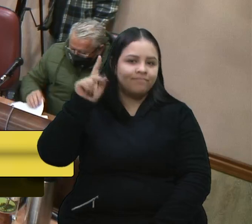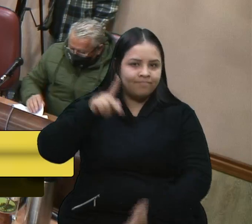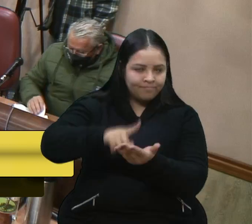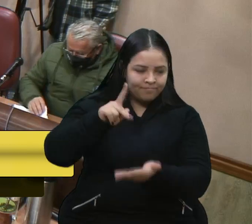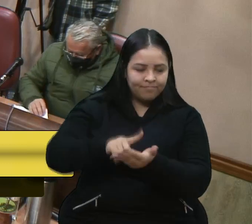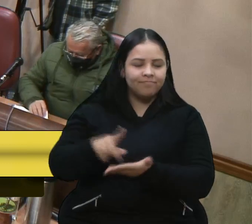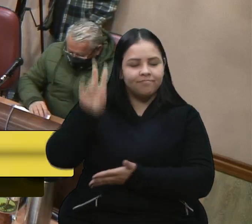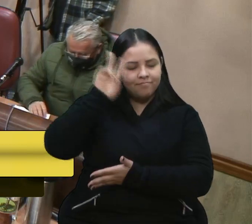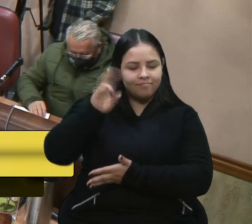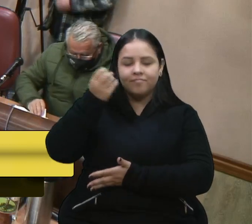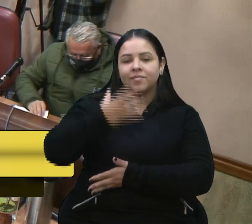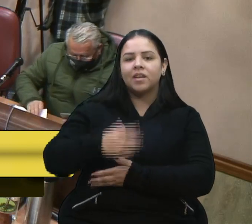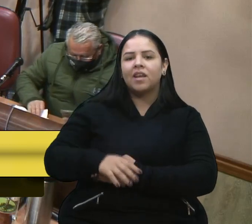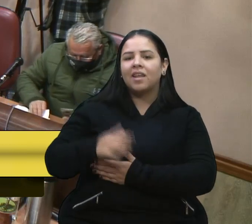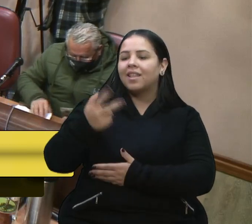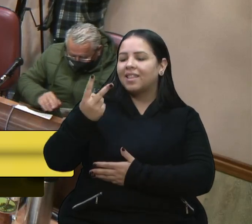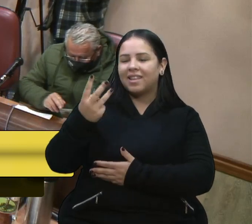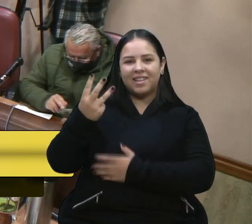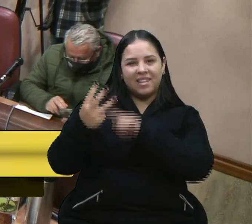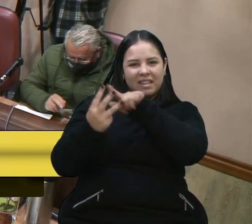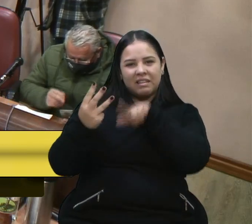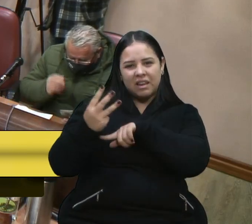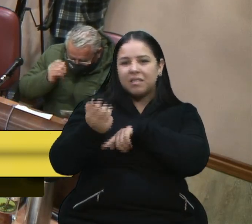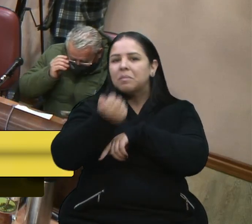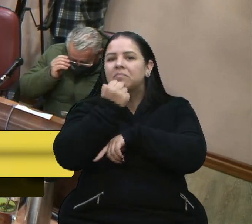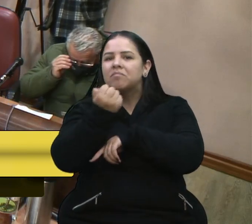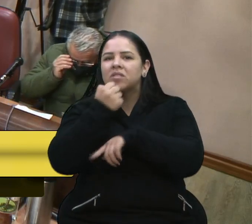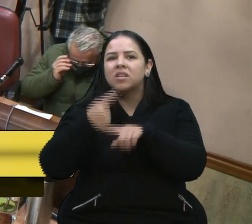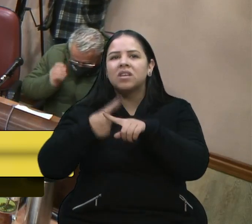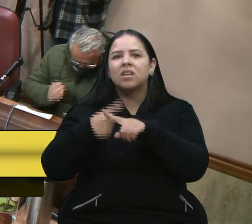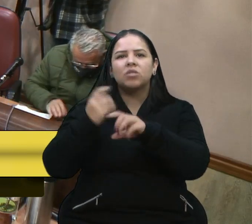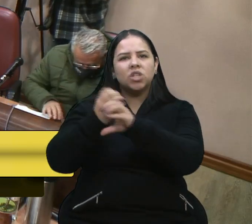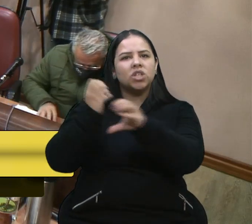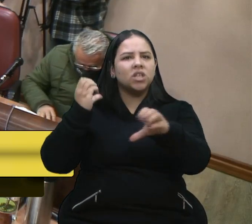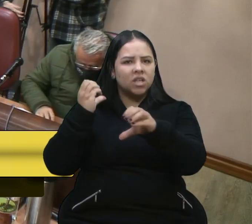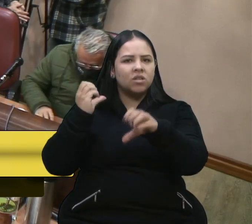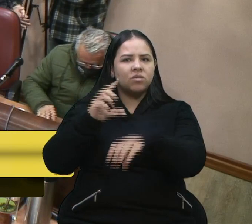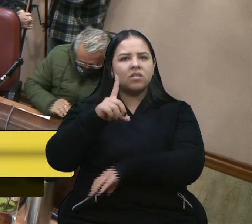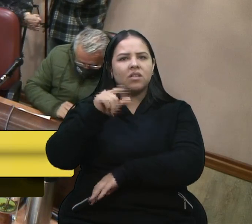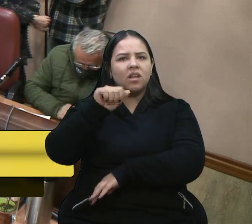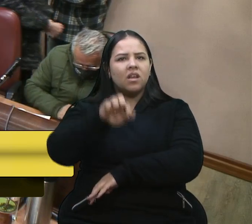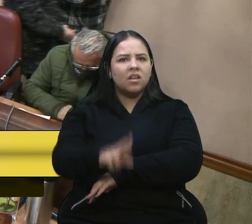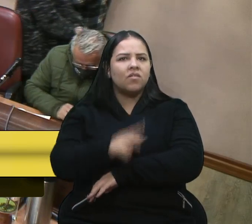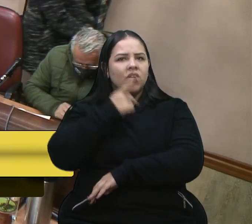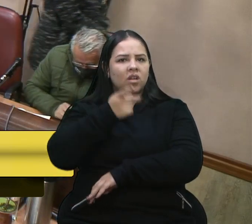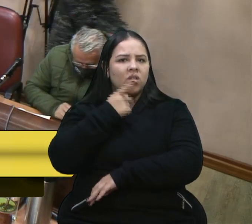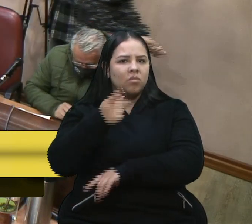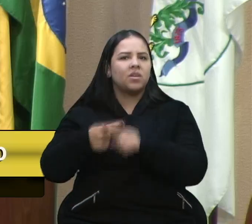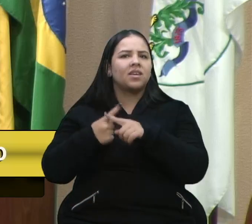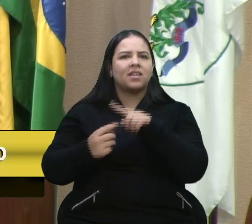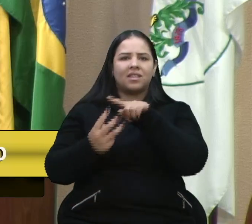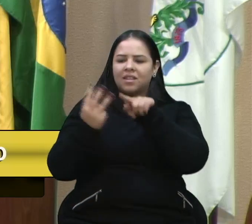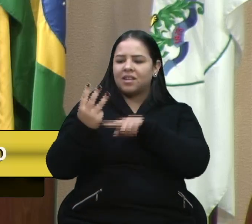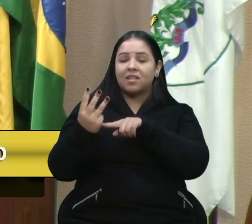três pedras que precisa. O próprio engenheiro do Dyer falou, não, é três pedras, a gente resolve. Os caras não conseguem botar três